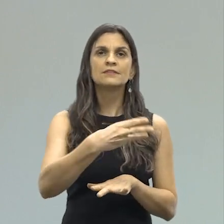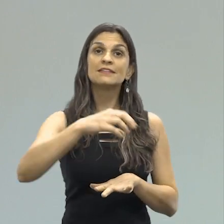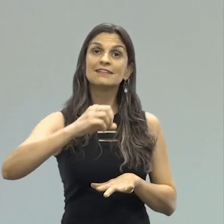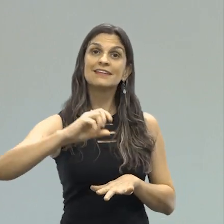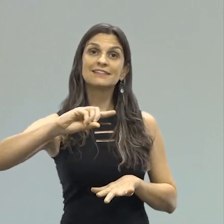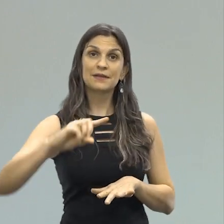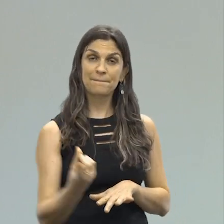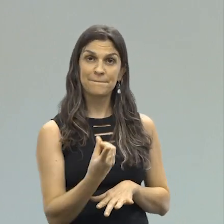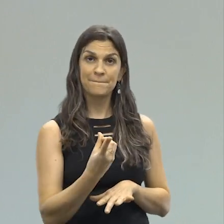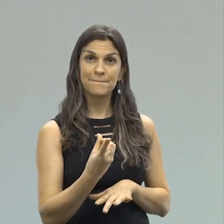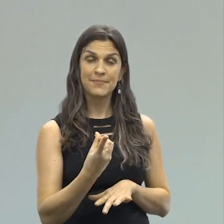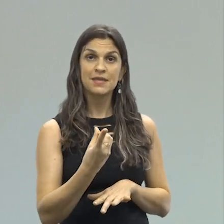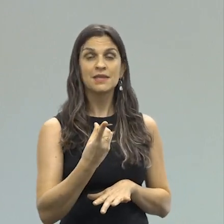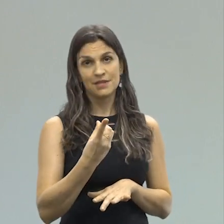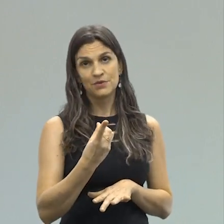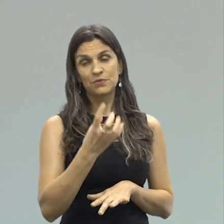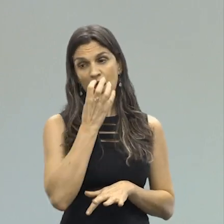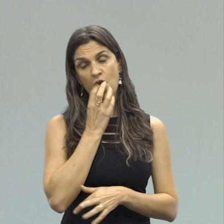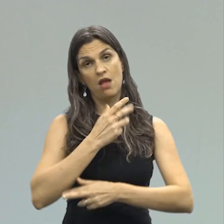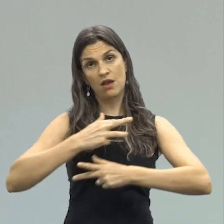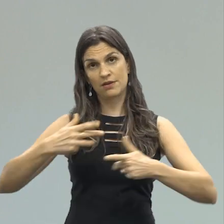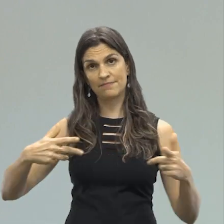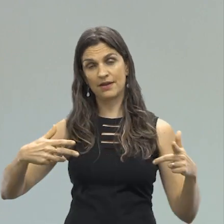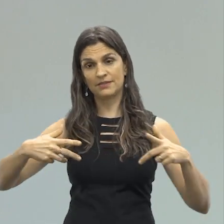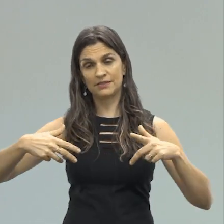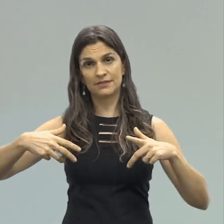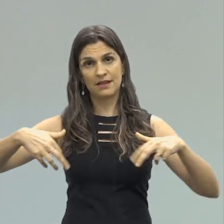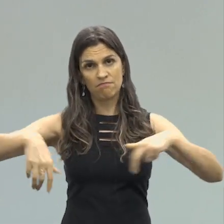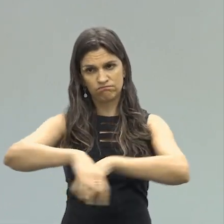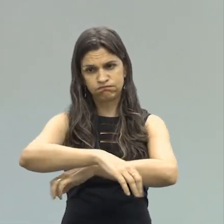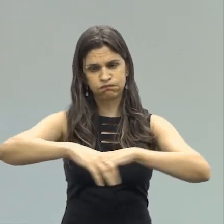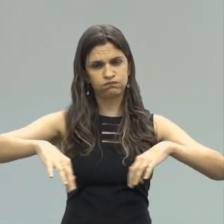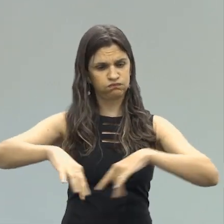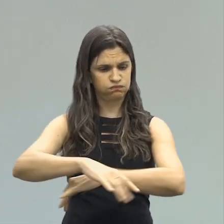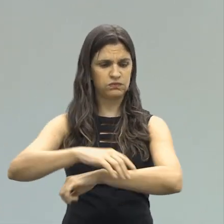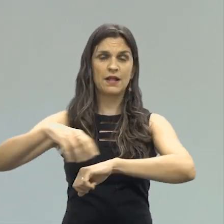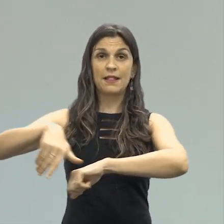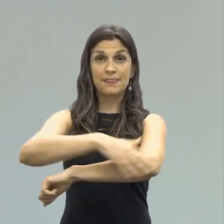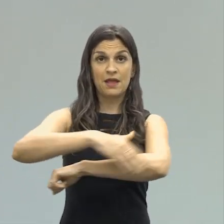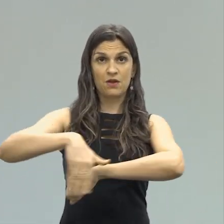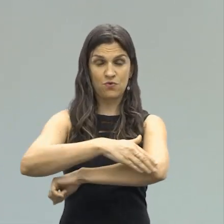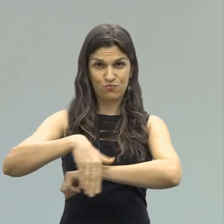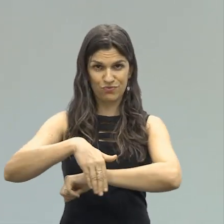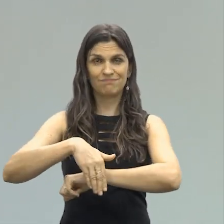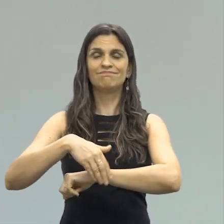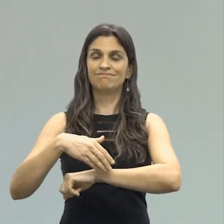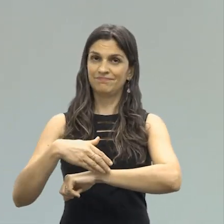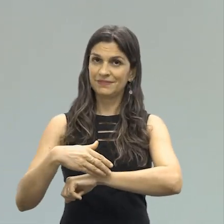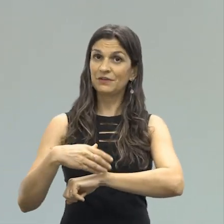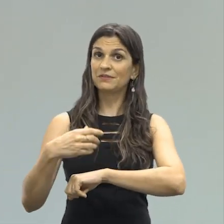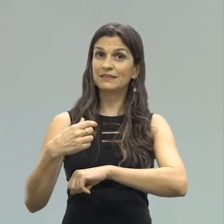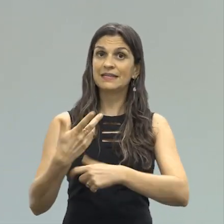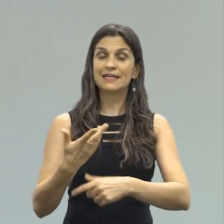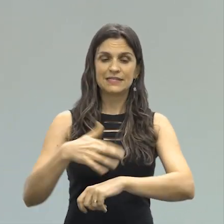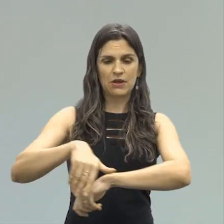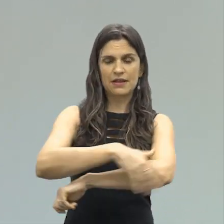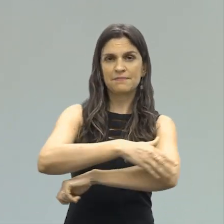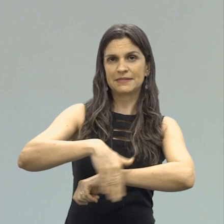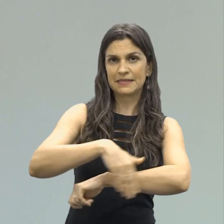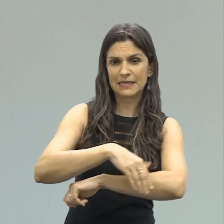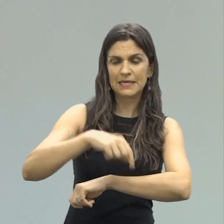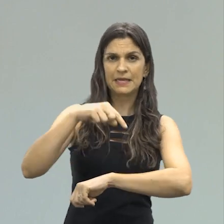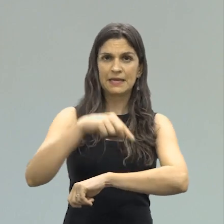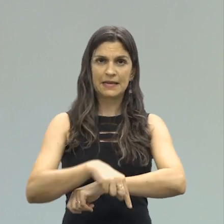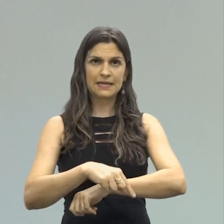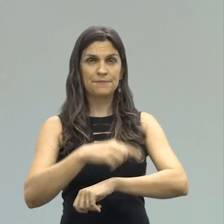30 mil animais na rua, né? E aí nós temos animais de rua e animais na rua. Animais na rua é aquela situação que a